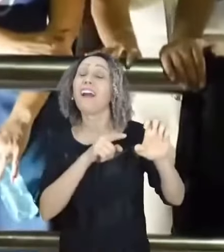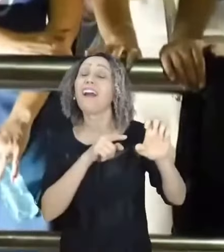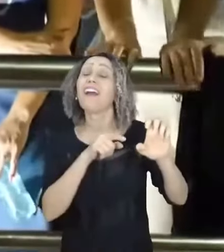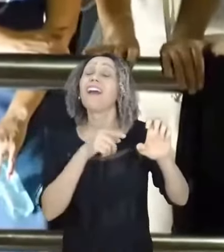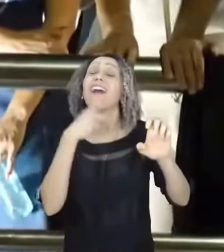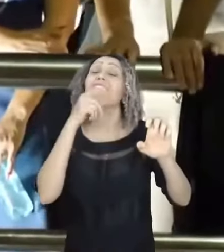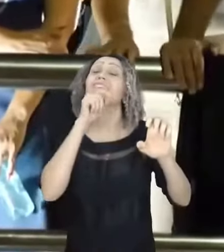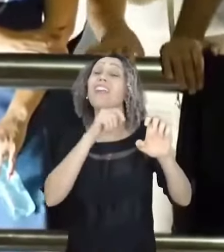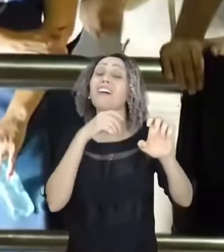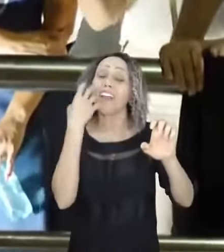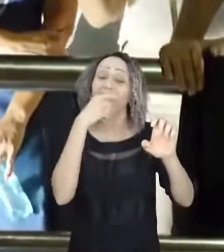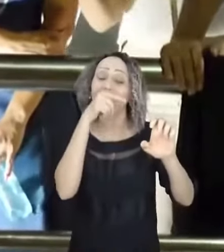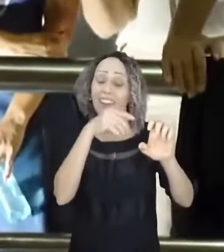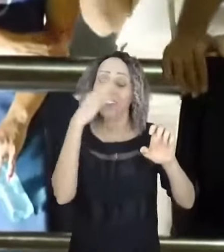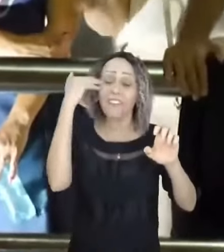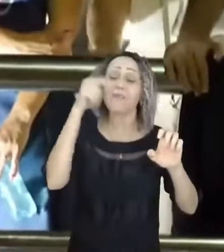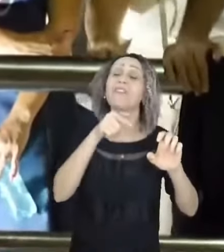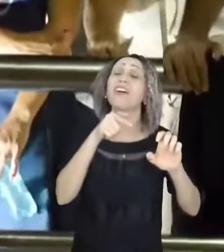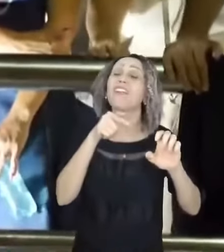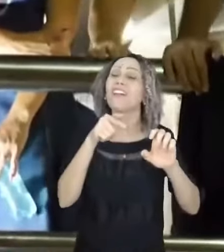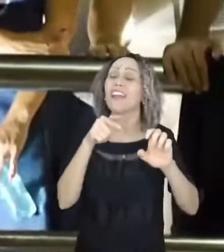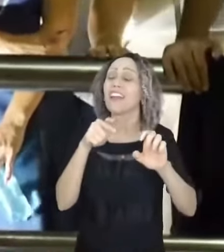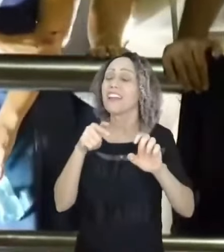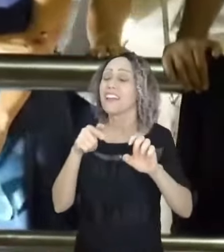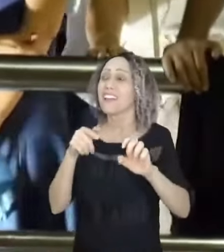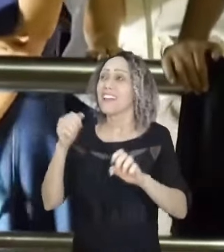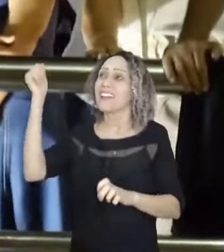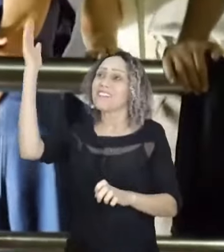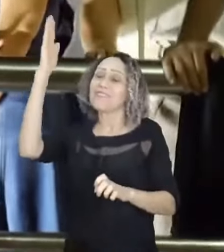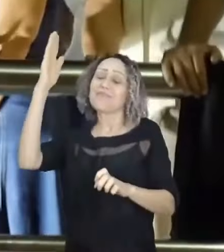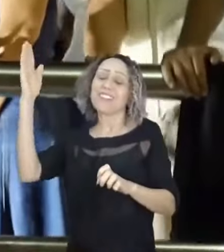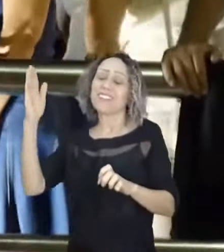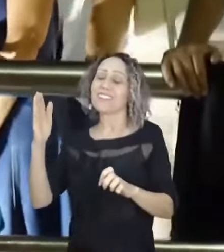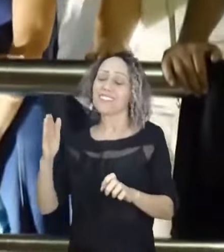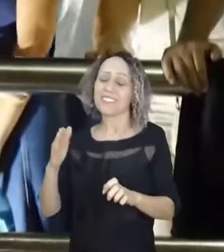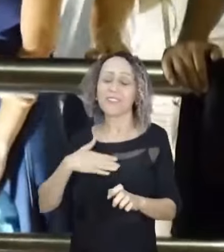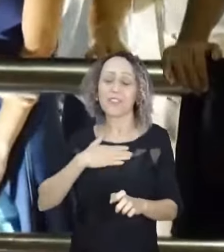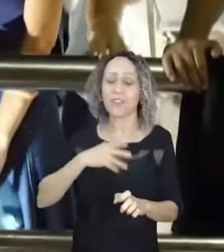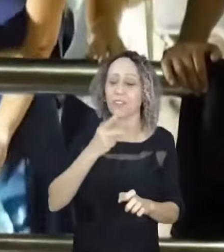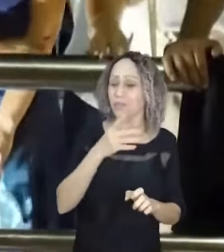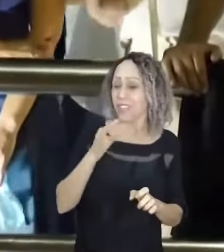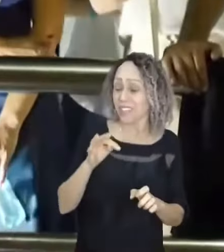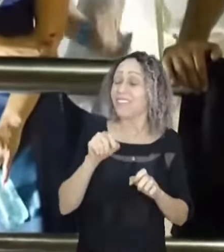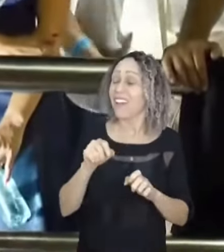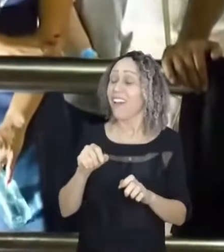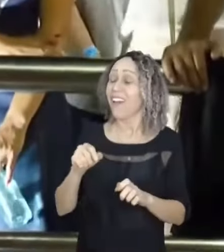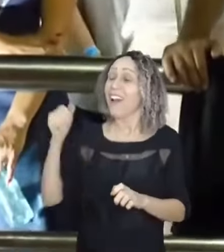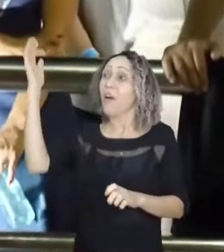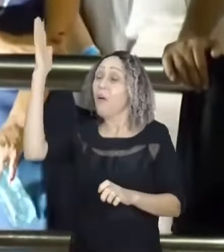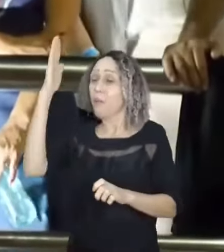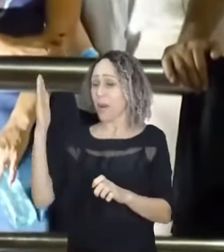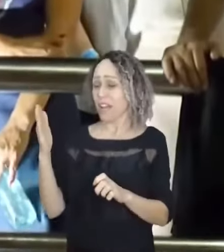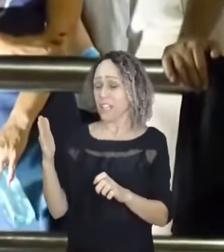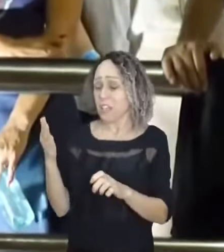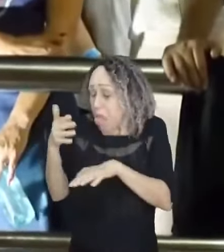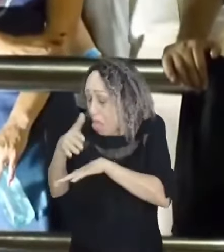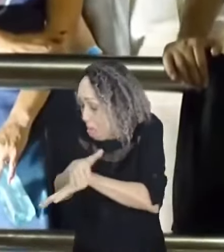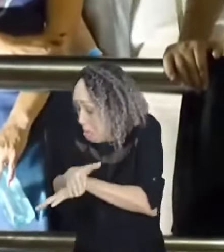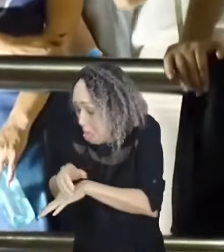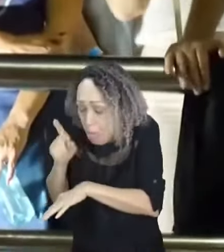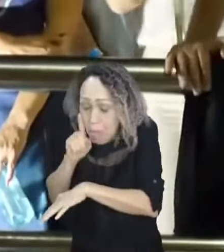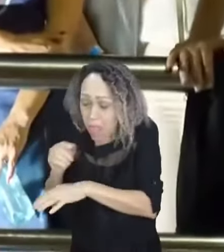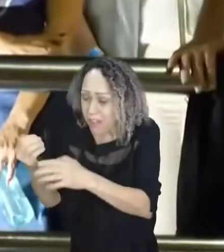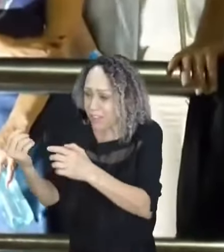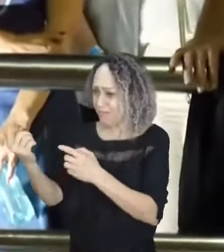Brasil fala com a voz do tamanho do povo brasileiro. Quero terminar, Renan, dizendo para